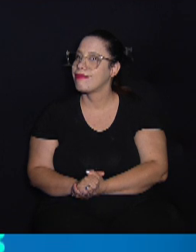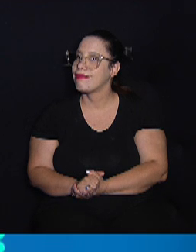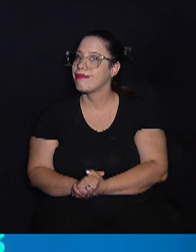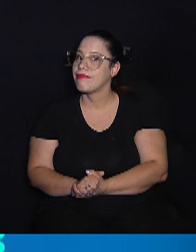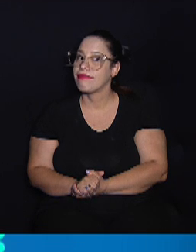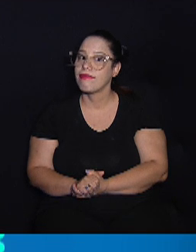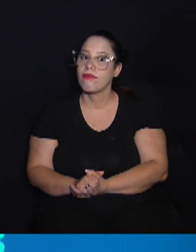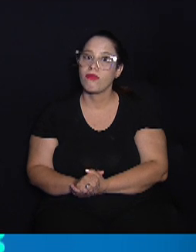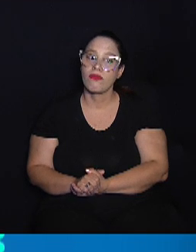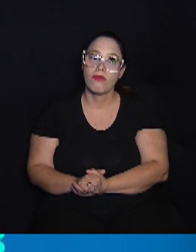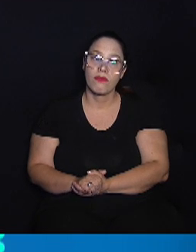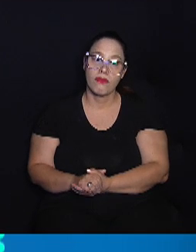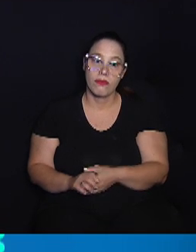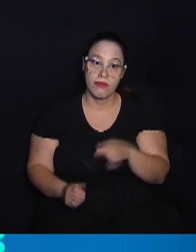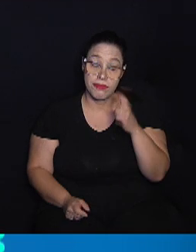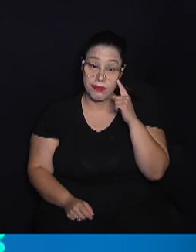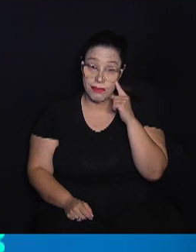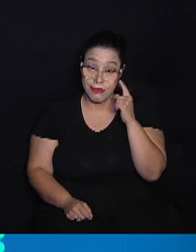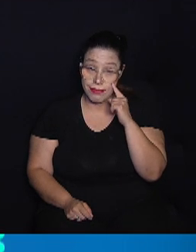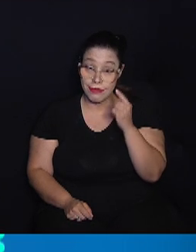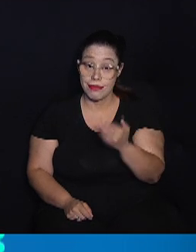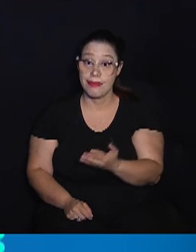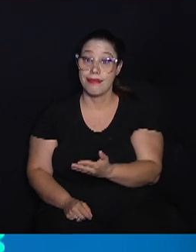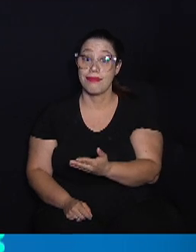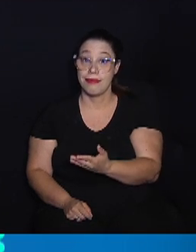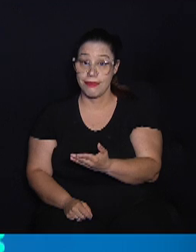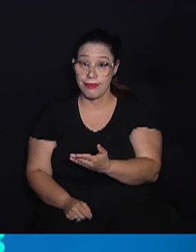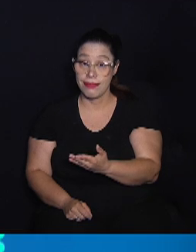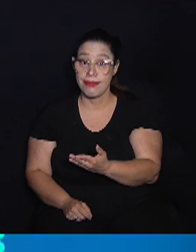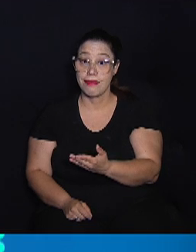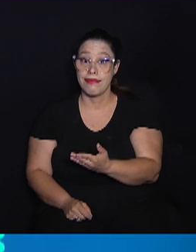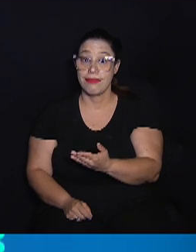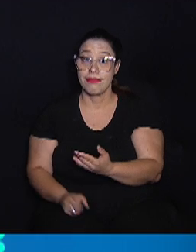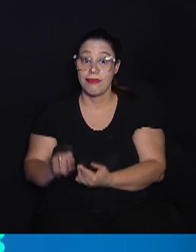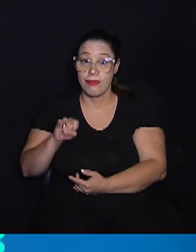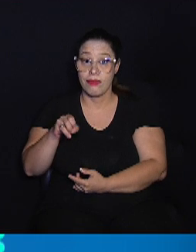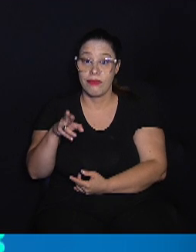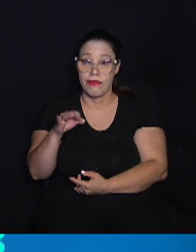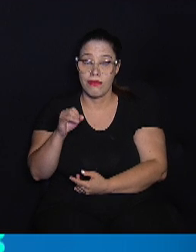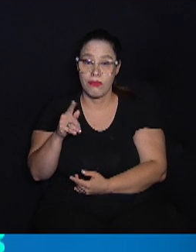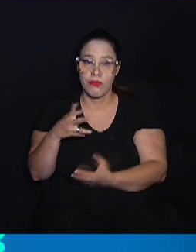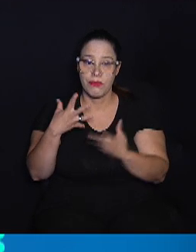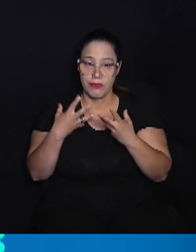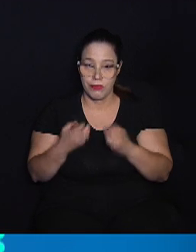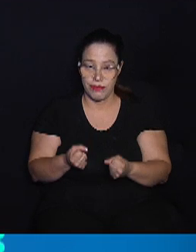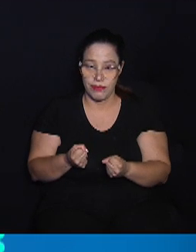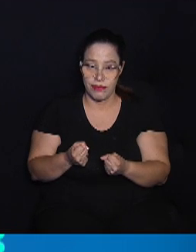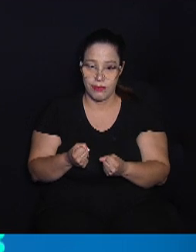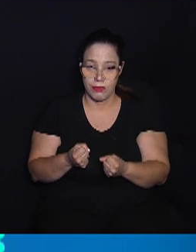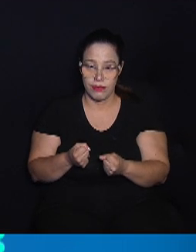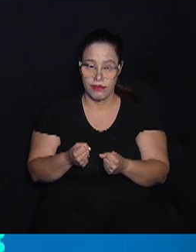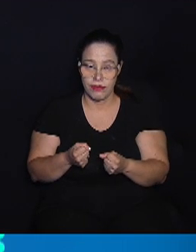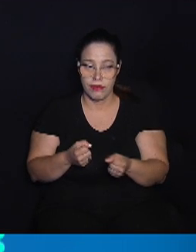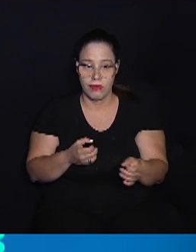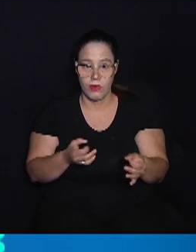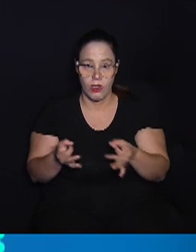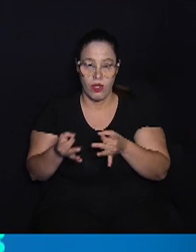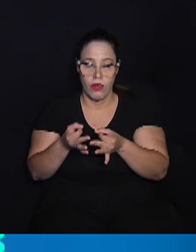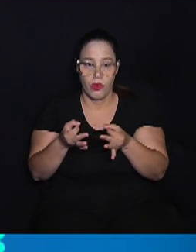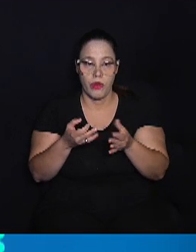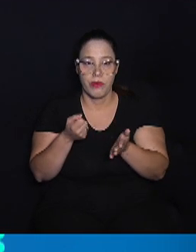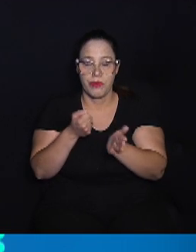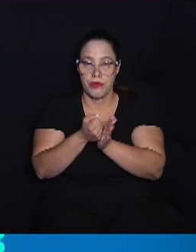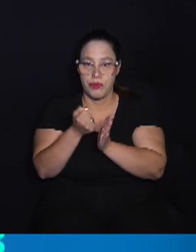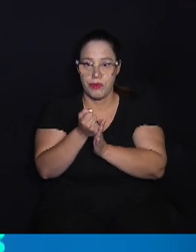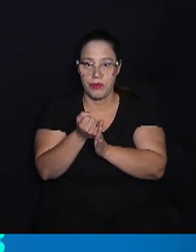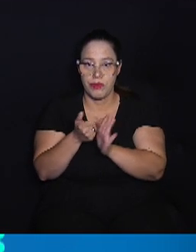O MAC, Museu de Artes Contemporânea de Campinas, José Pancetti, recebe Graficamente, uma proposta